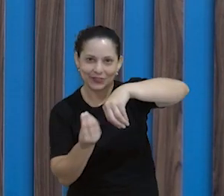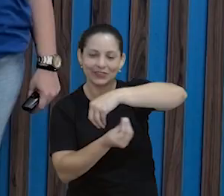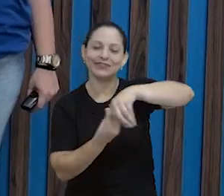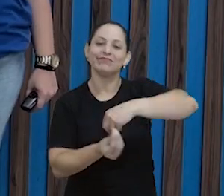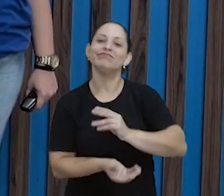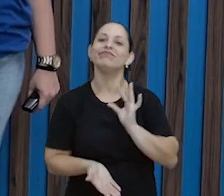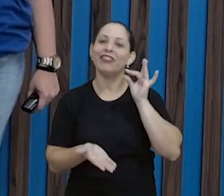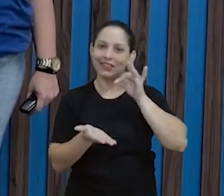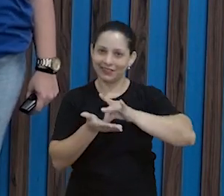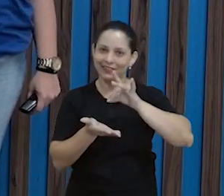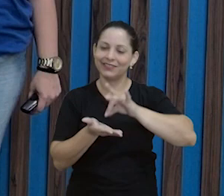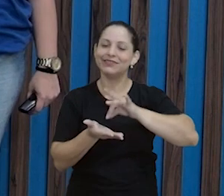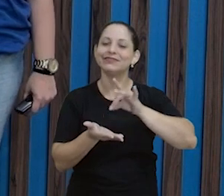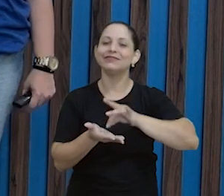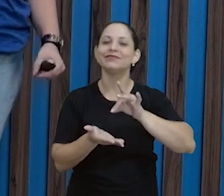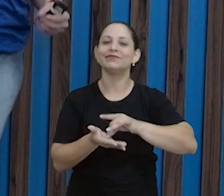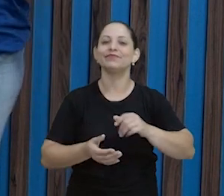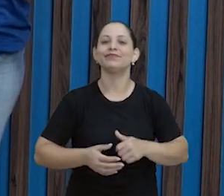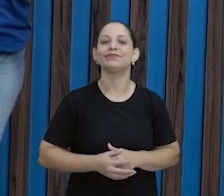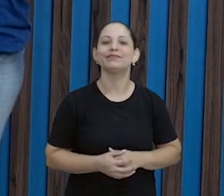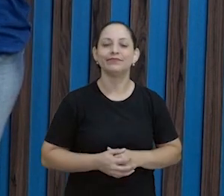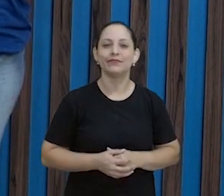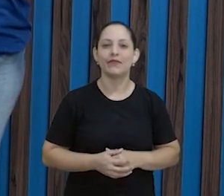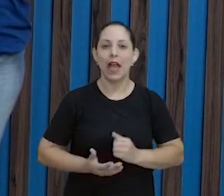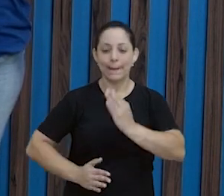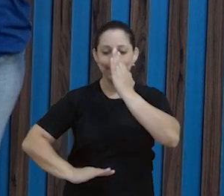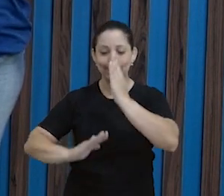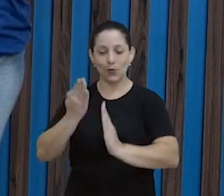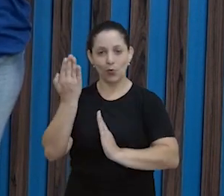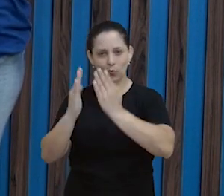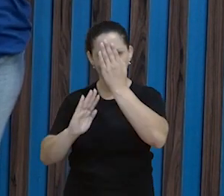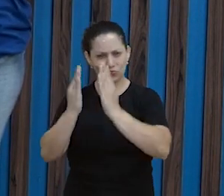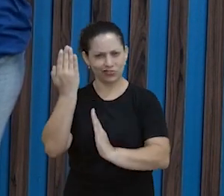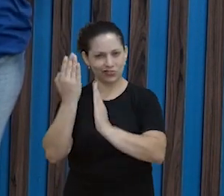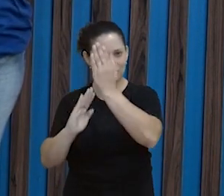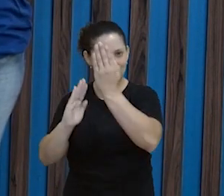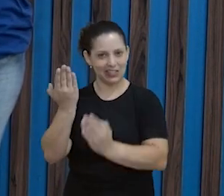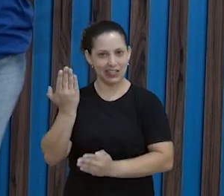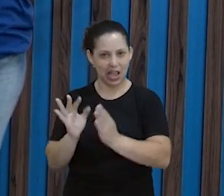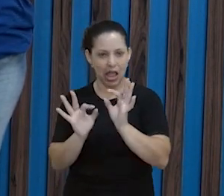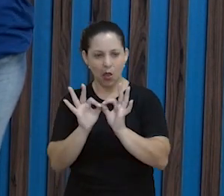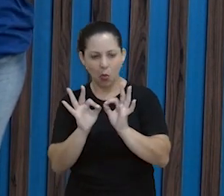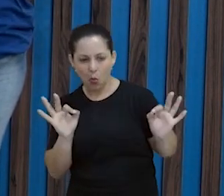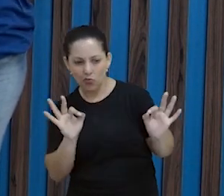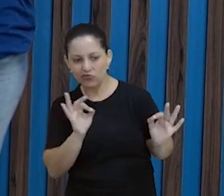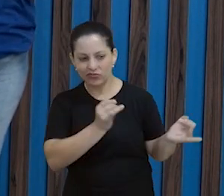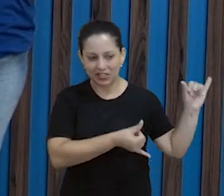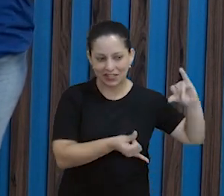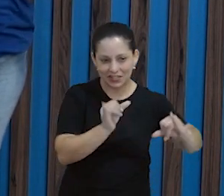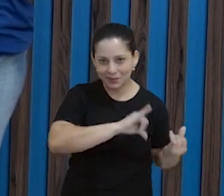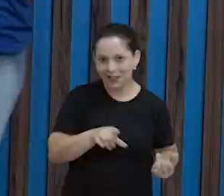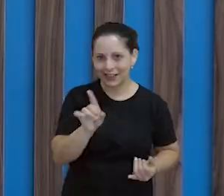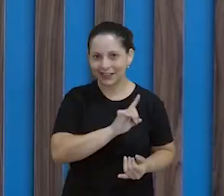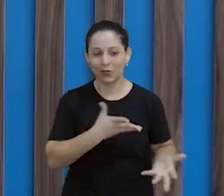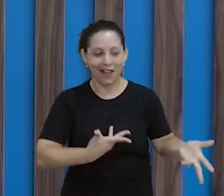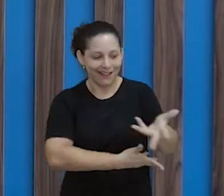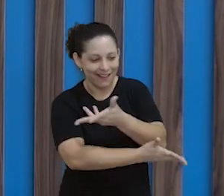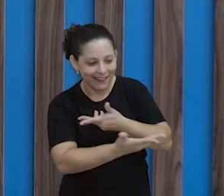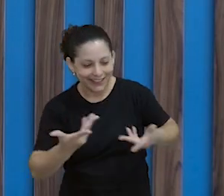mas é verdade mesmo, né? A biologia, ela não está distante da química, Não. pelo contrário, né? Tá tudo ali, Isso.